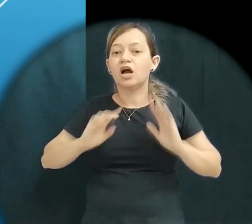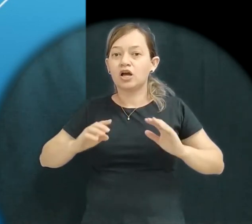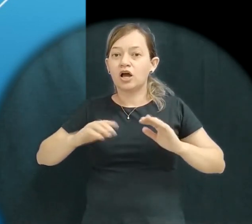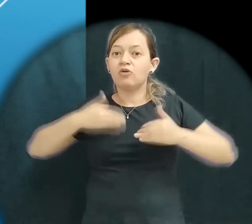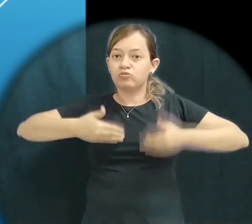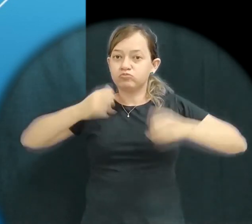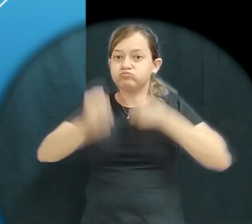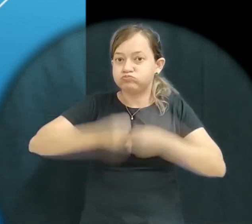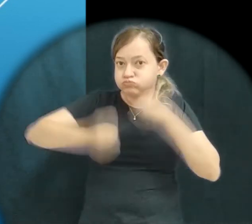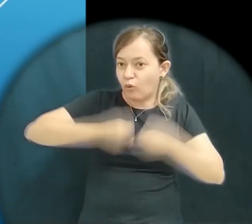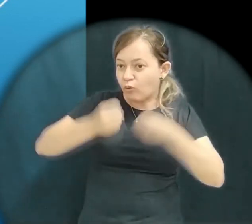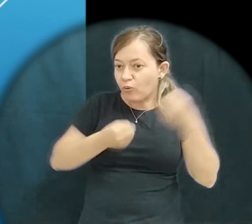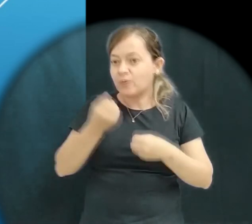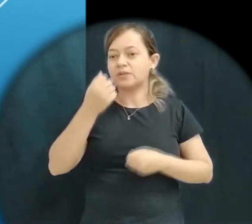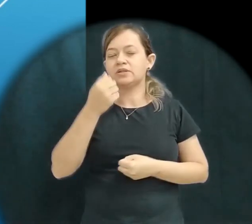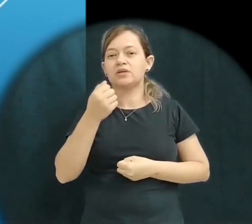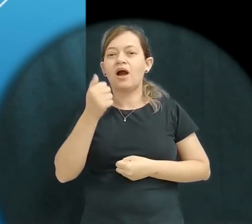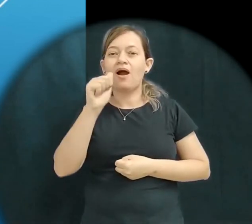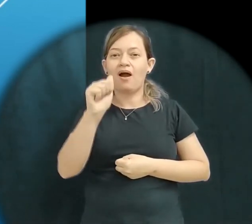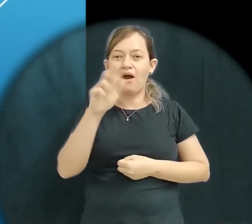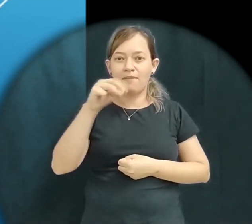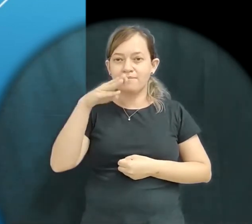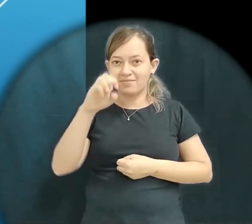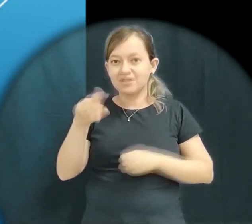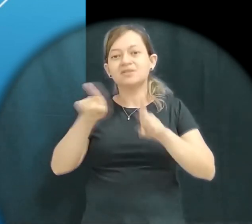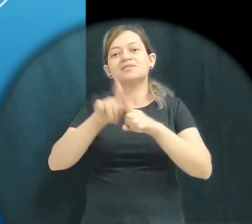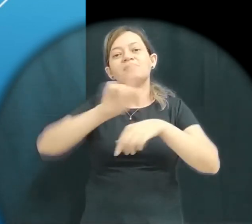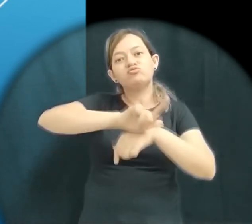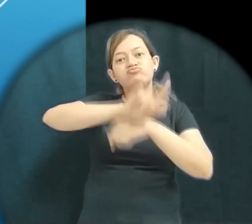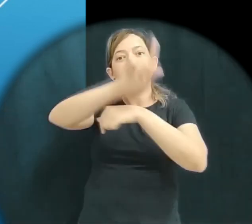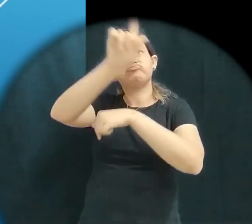corrida armamentista, qual o objetivo dessa corrida? E o que foi a corrida